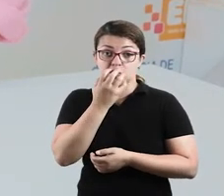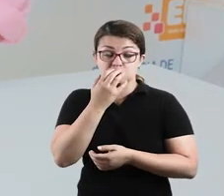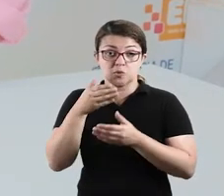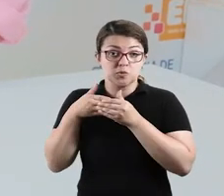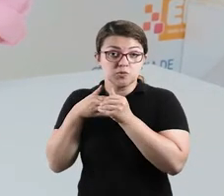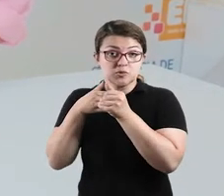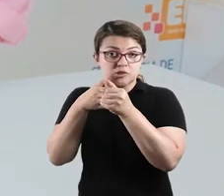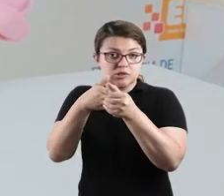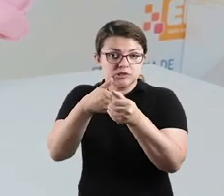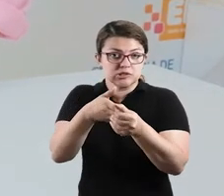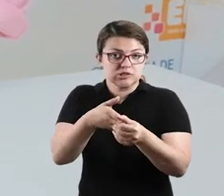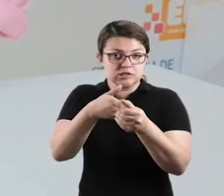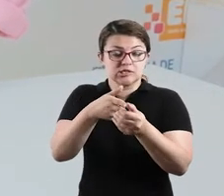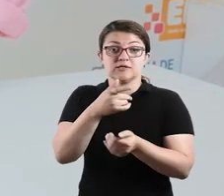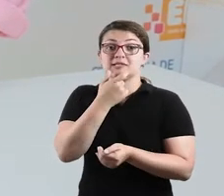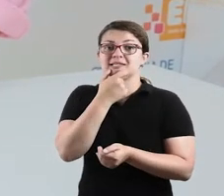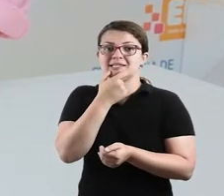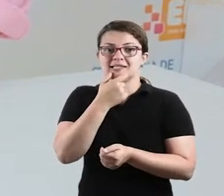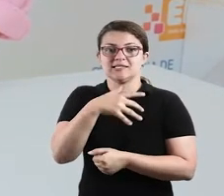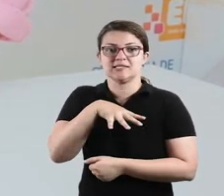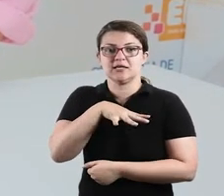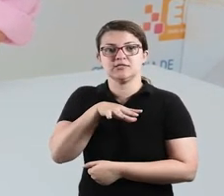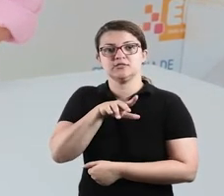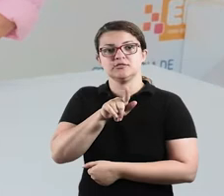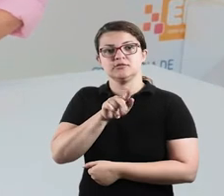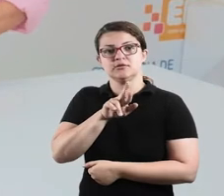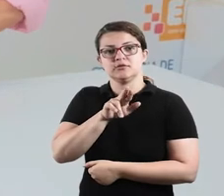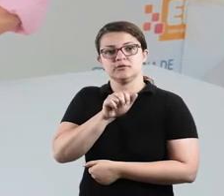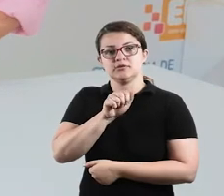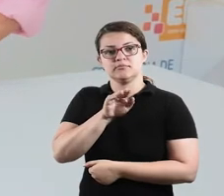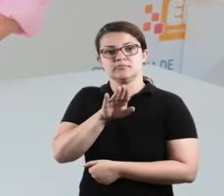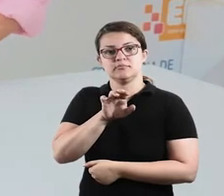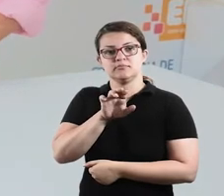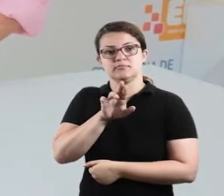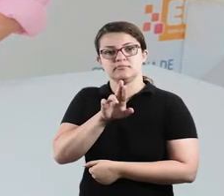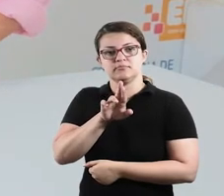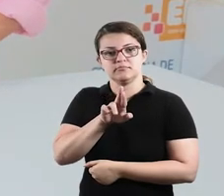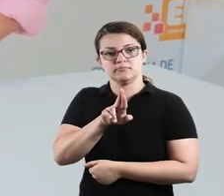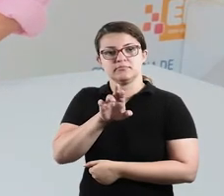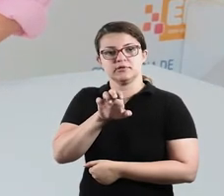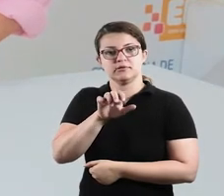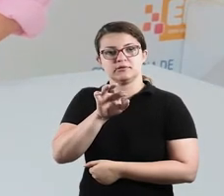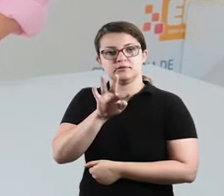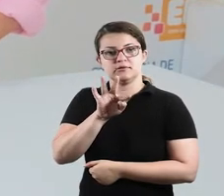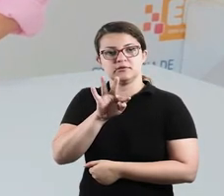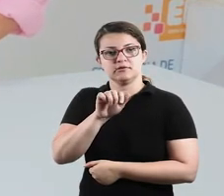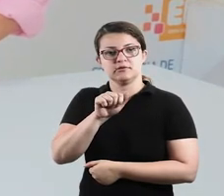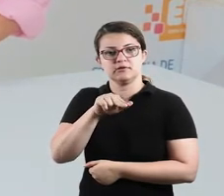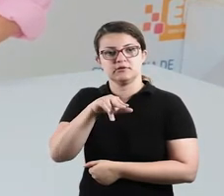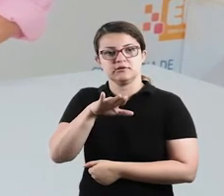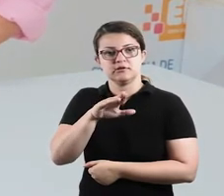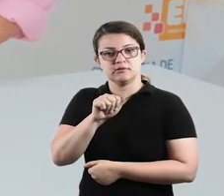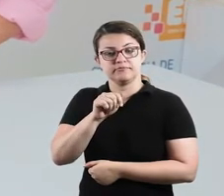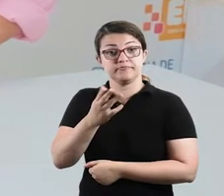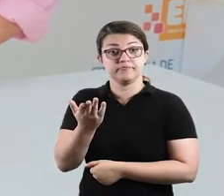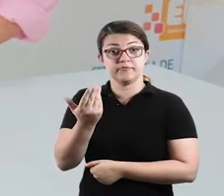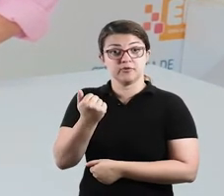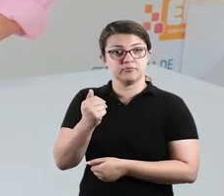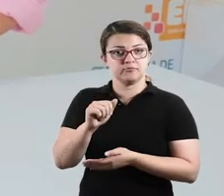Grã-Bretanha. Você vai ler toda a notícia e vai responder as atividades sugeridas. Vamos para as atividades?